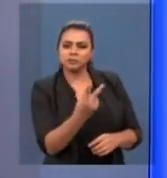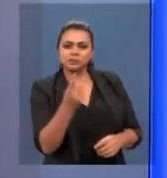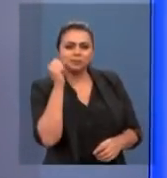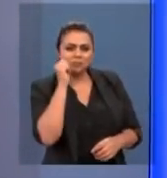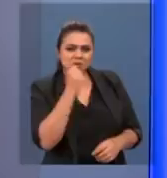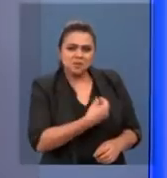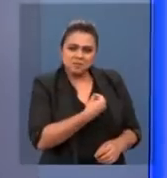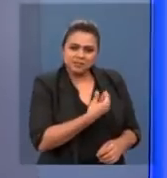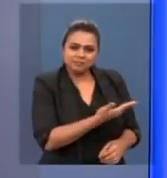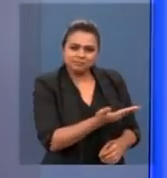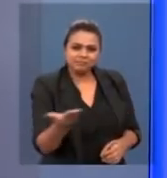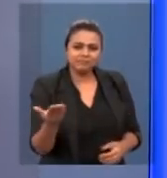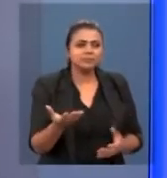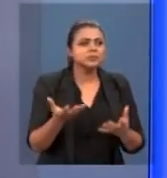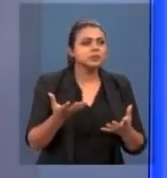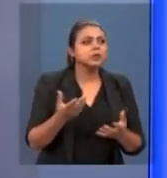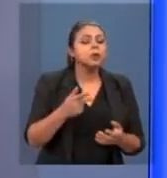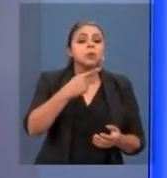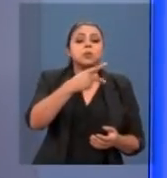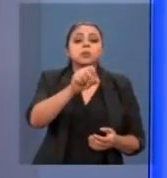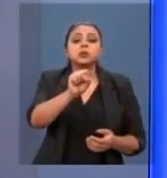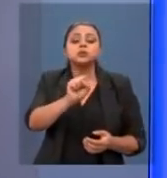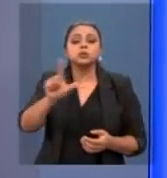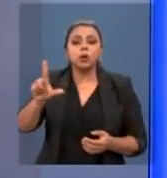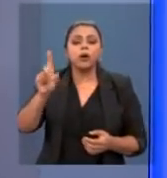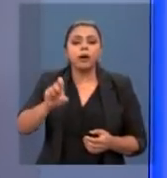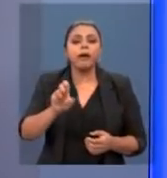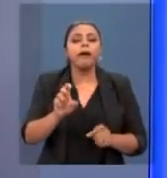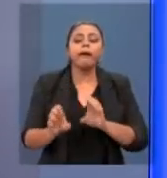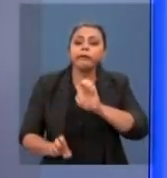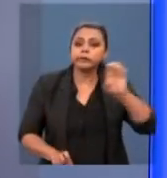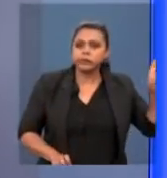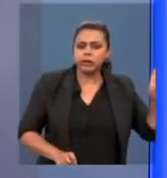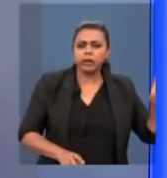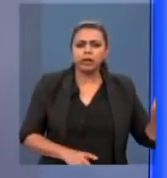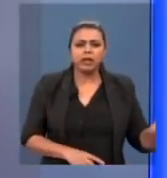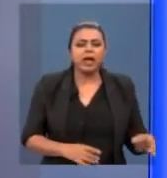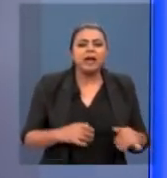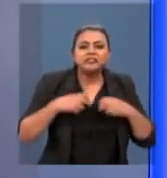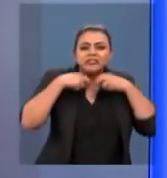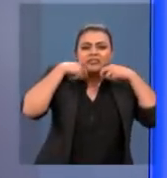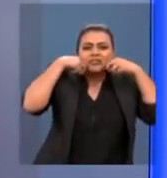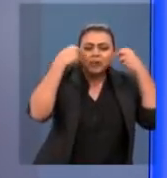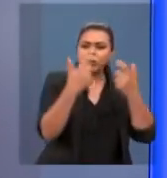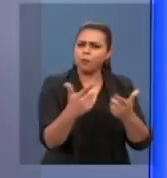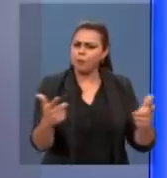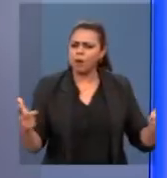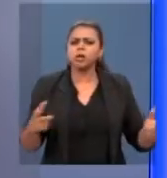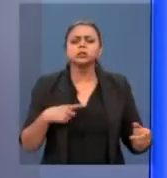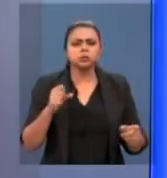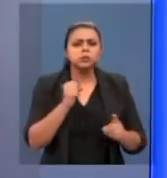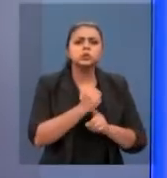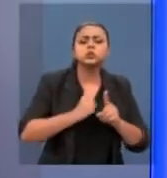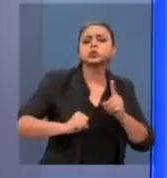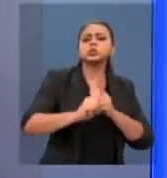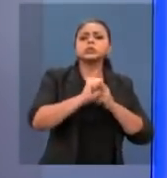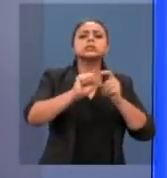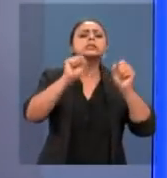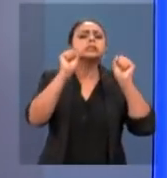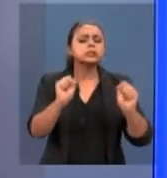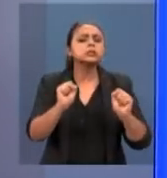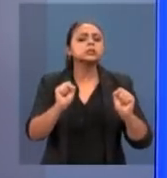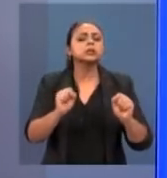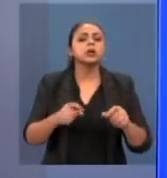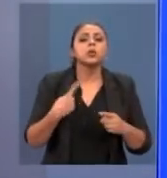aqui representados e queria dizer o seguinte o pessoal é um partido de esquerda não tem vergonha de dizer isso não são socialistas e defendemos o